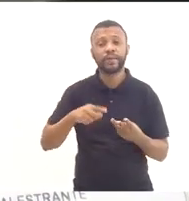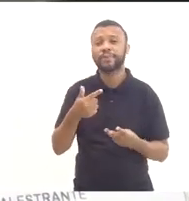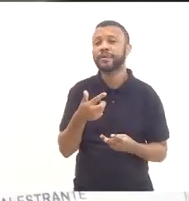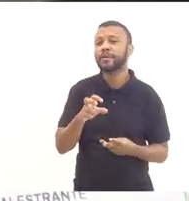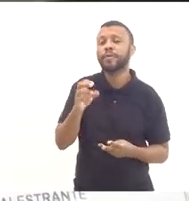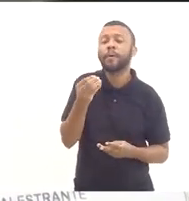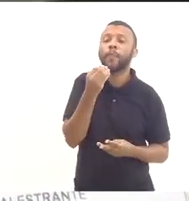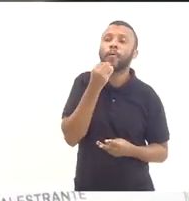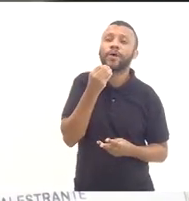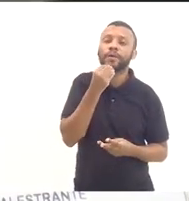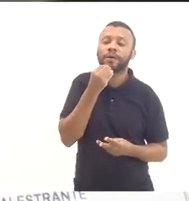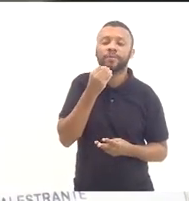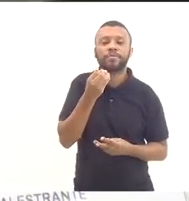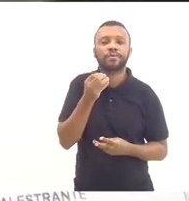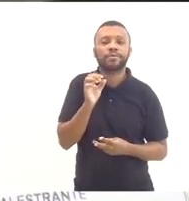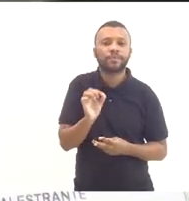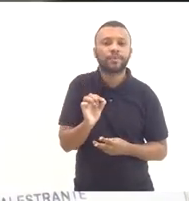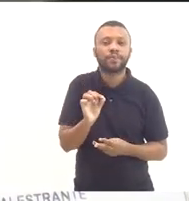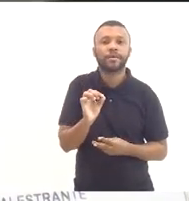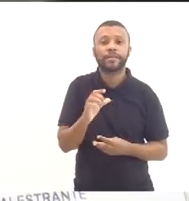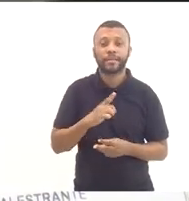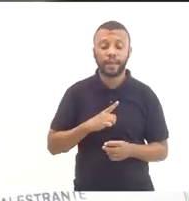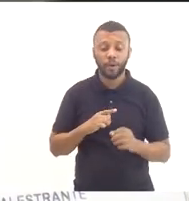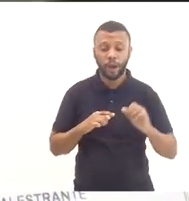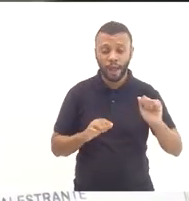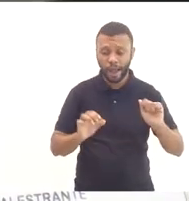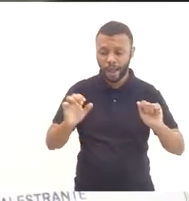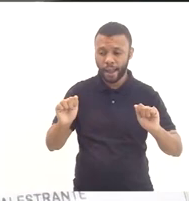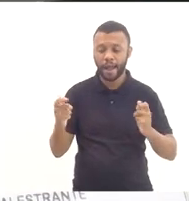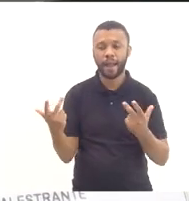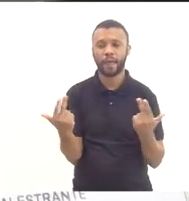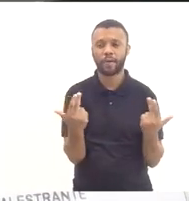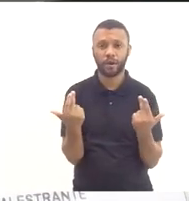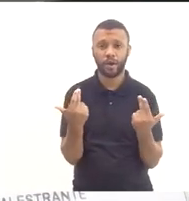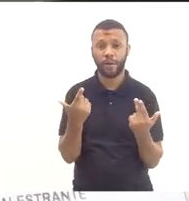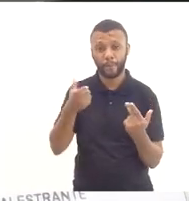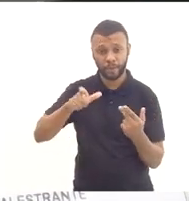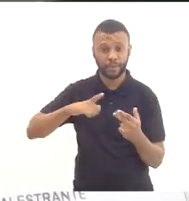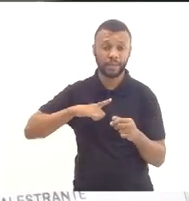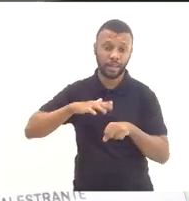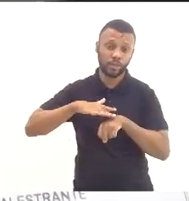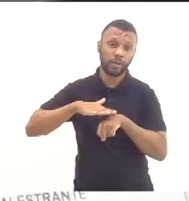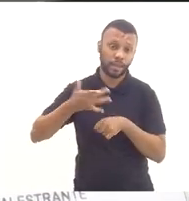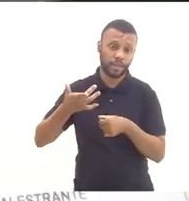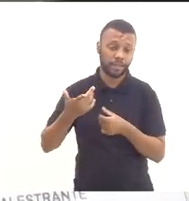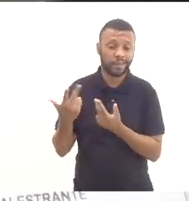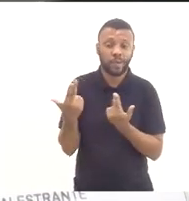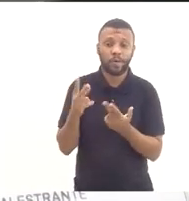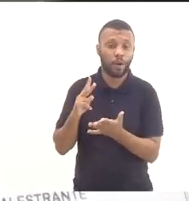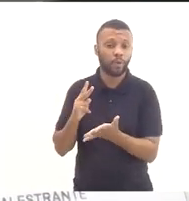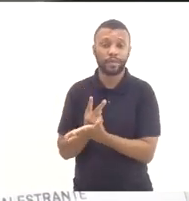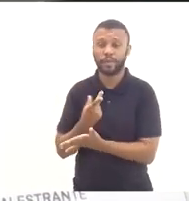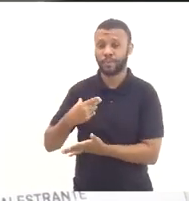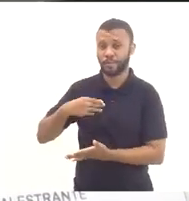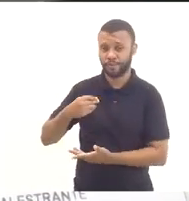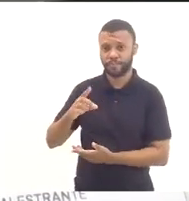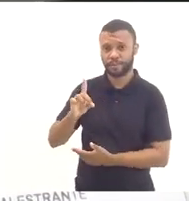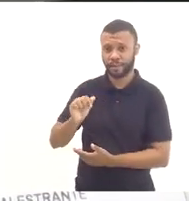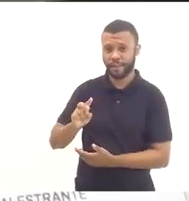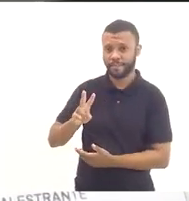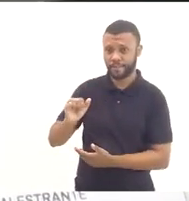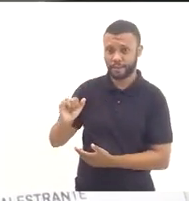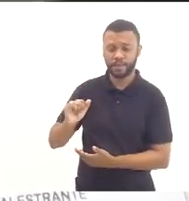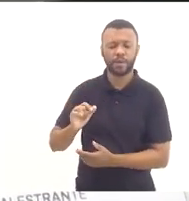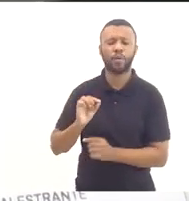25 porcento de chance de ter o sujeito que tem os dois lados excessivos que a pessoa que tem a doença que é o caso do meu filho da Via então o que que